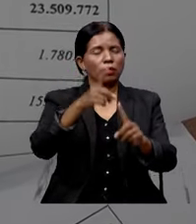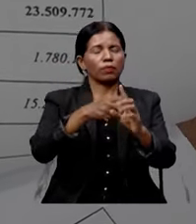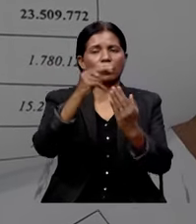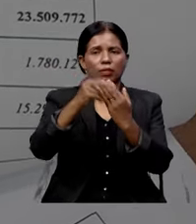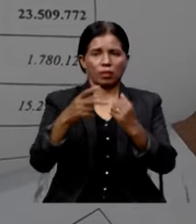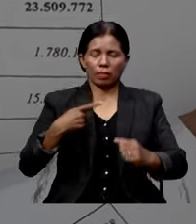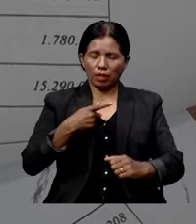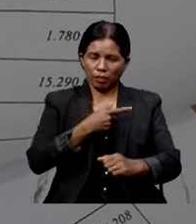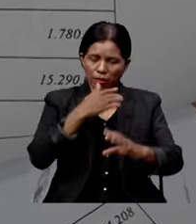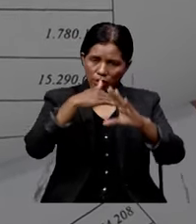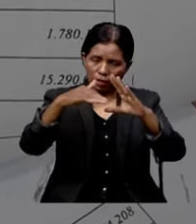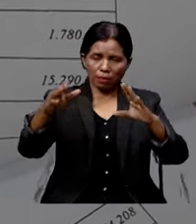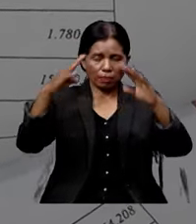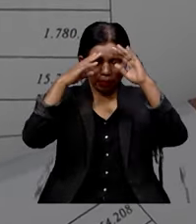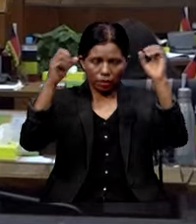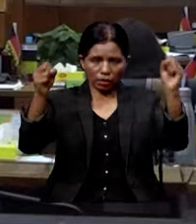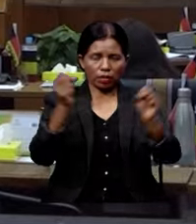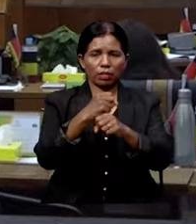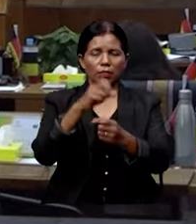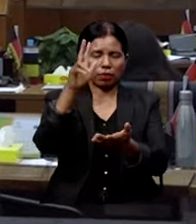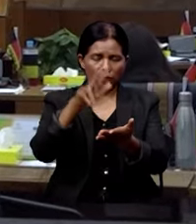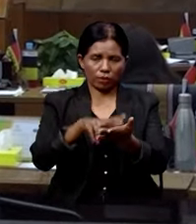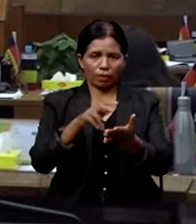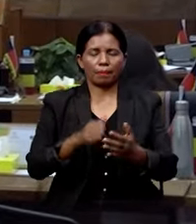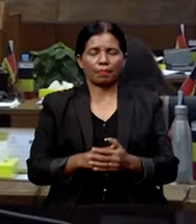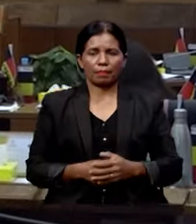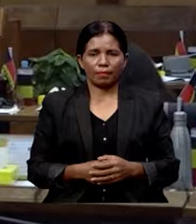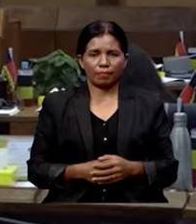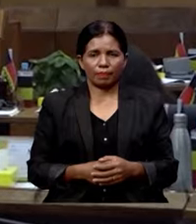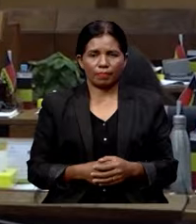parlamento sei haruka ba presidente republika hodi halo promulgasang Luciano Amaral, Mario Ferreira, ZMN.